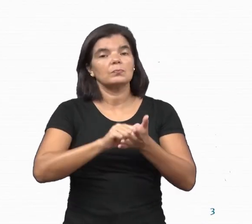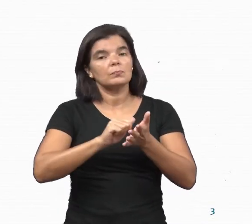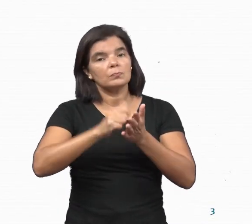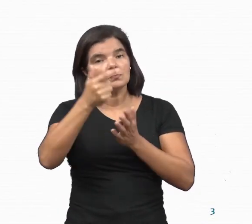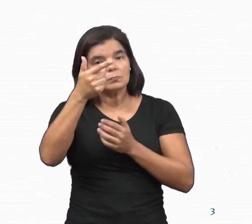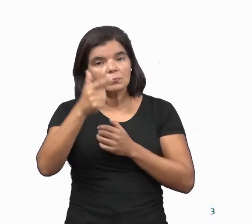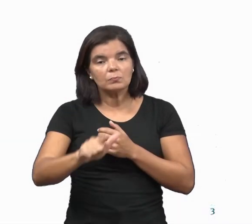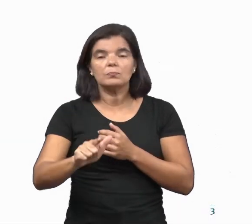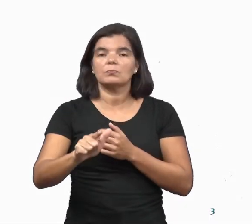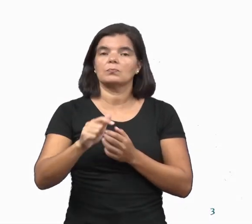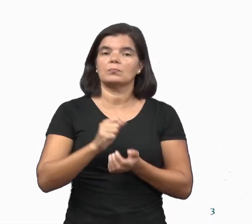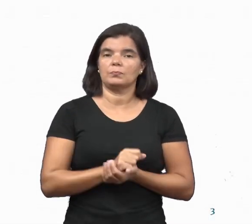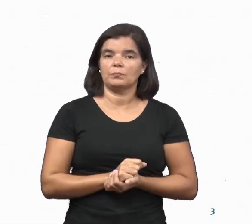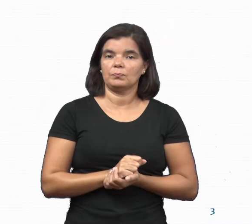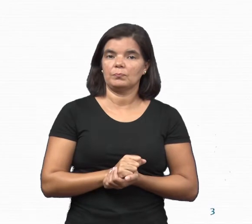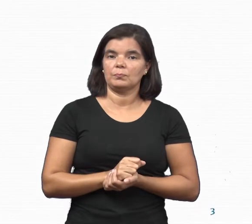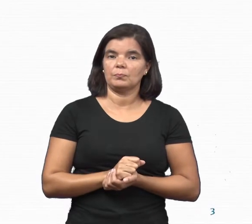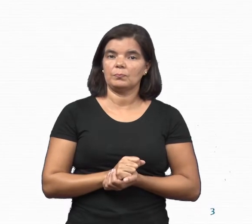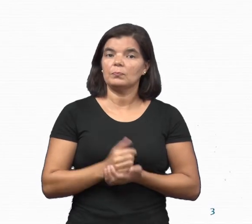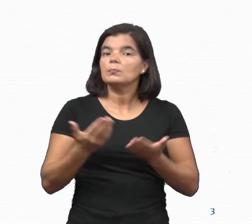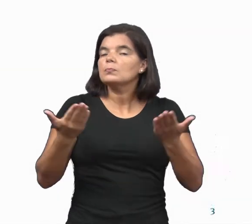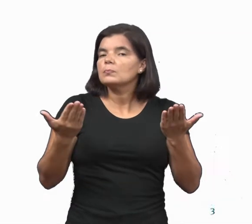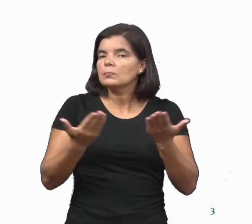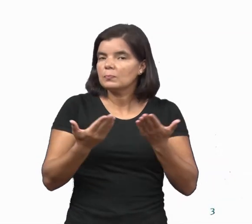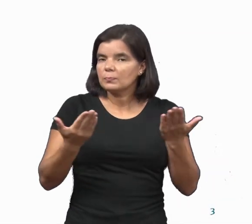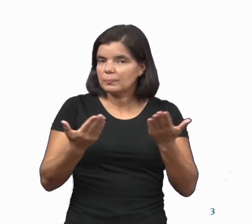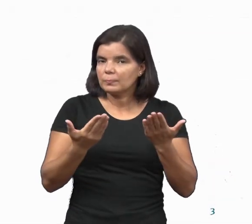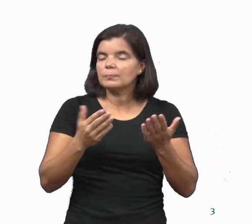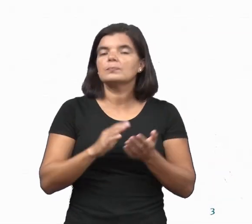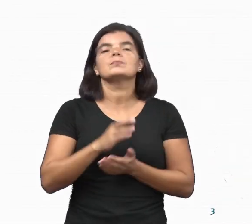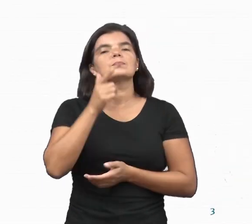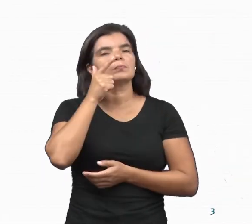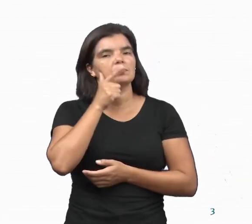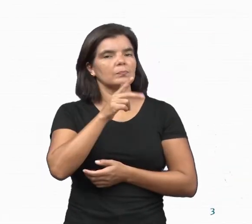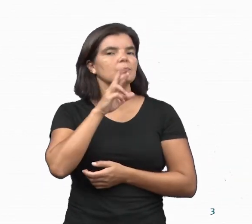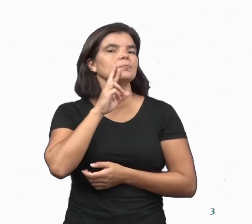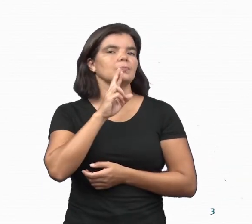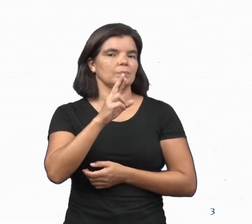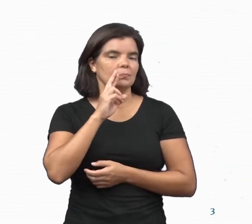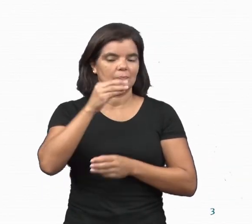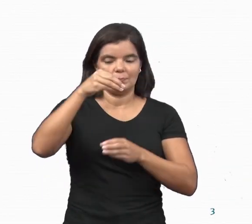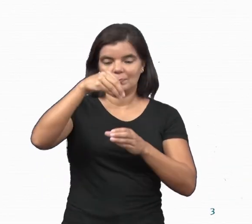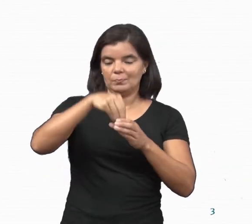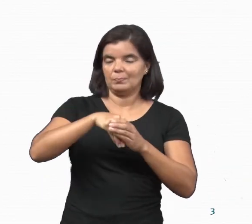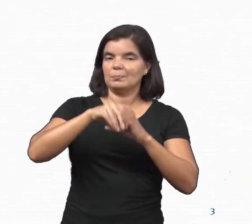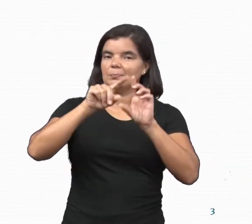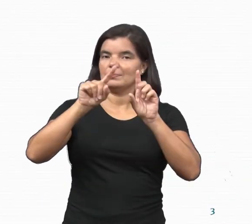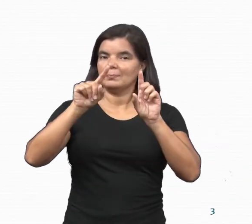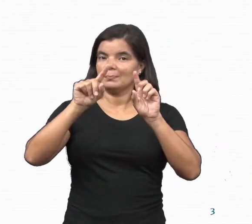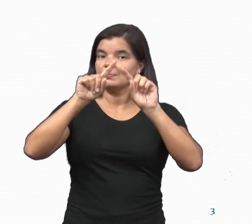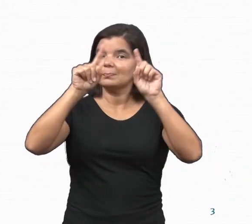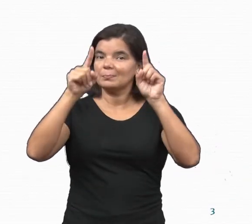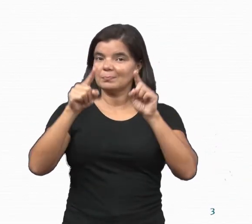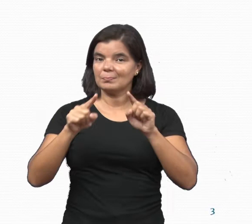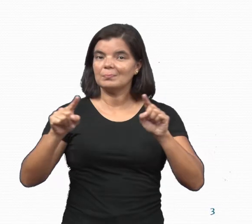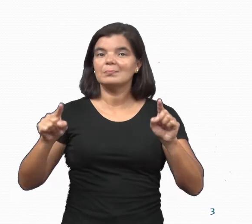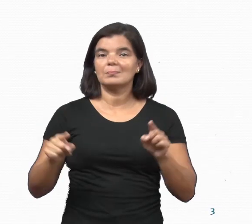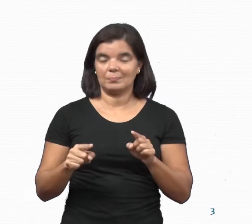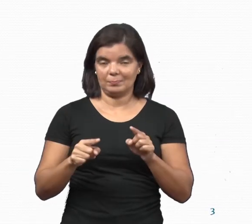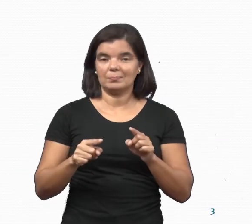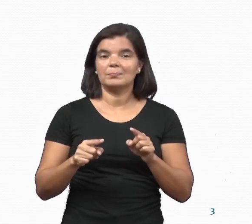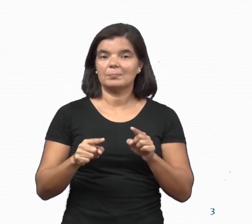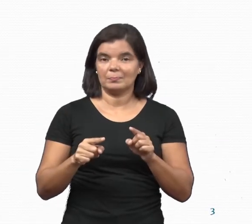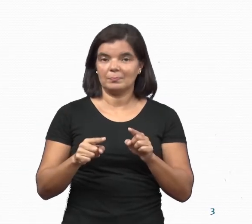resto, ó. Ok. Agora sim eu consigo resolver o que está dentro das chaves para depois fazer a divisão com